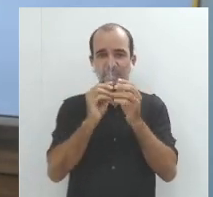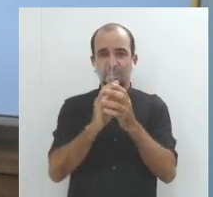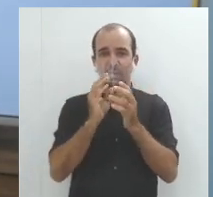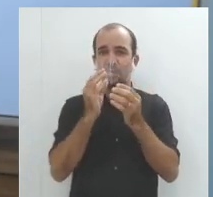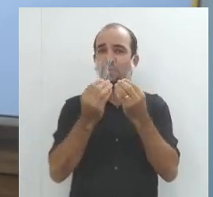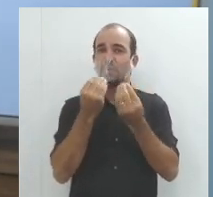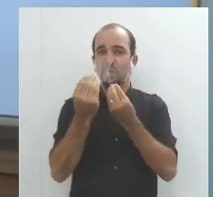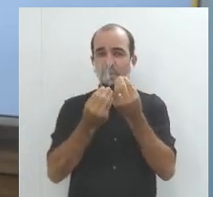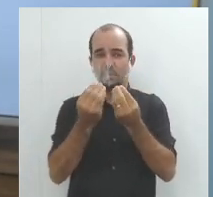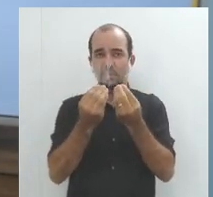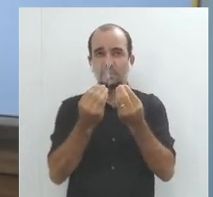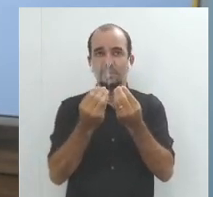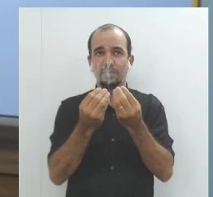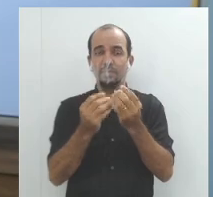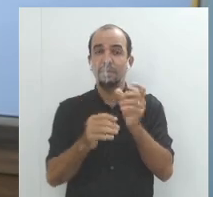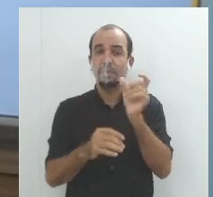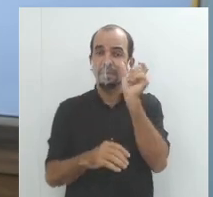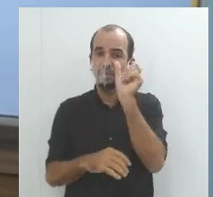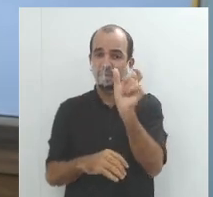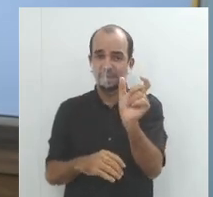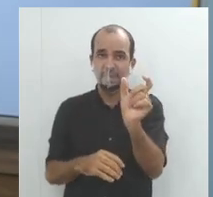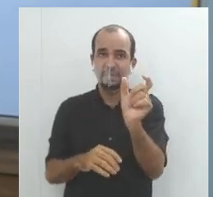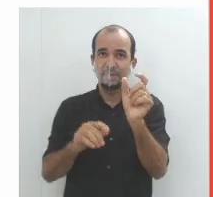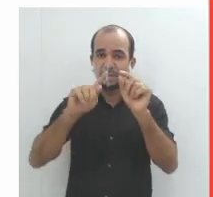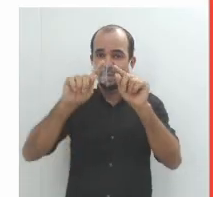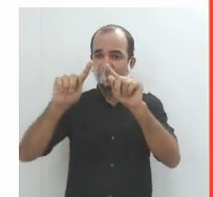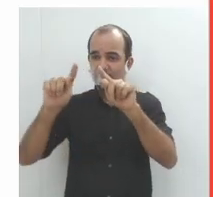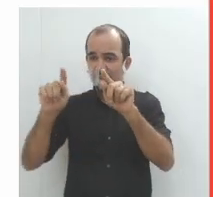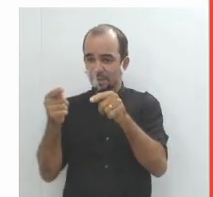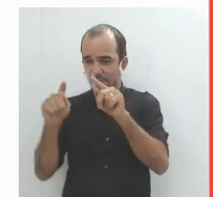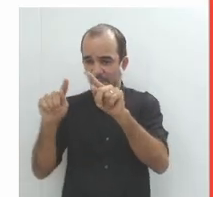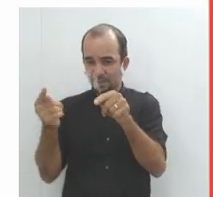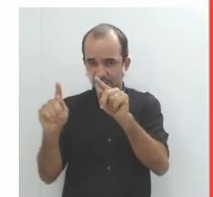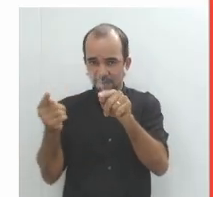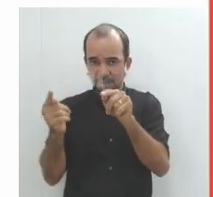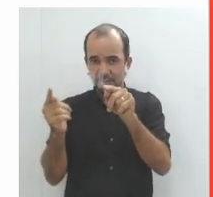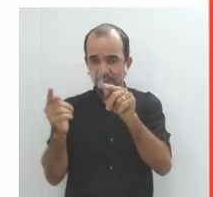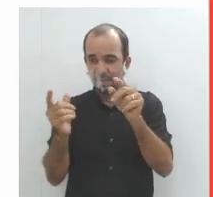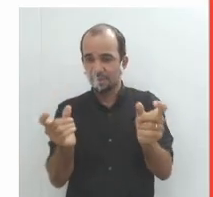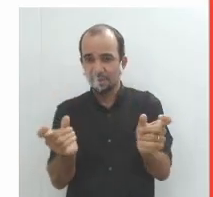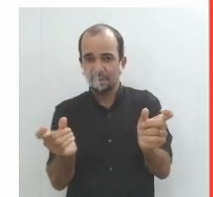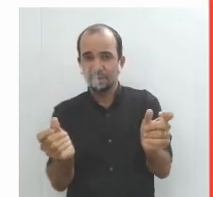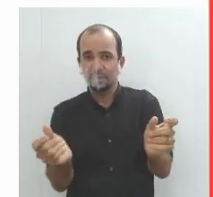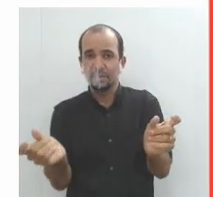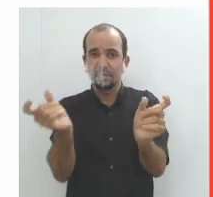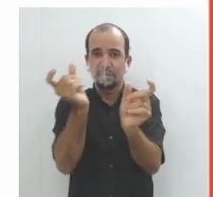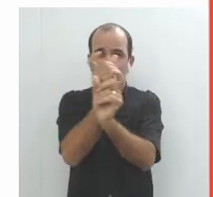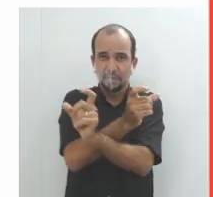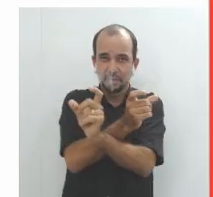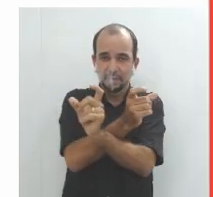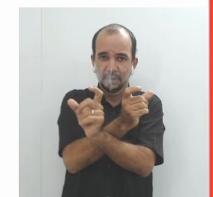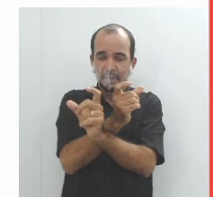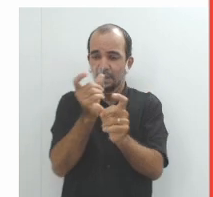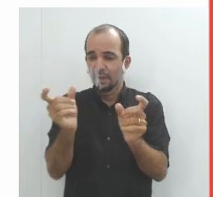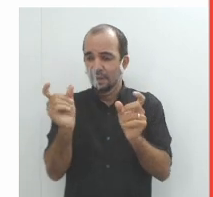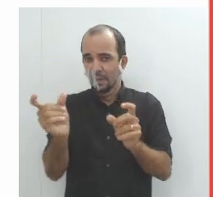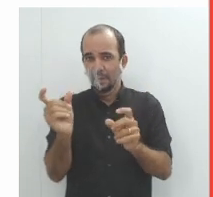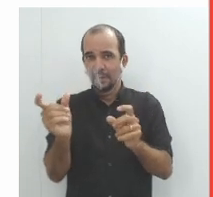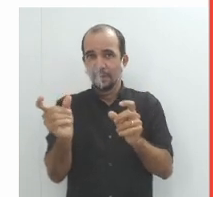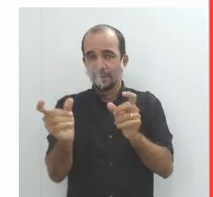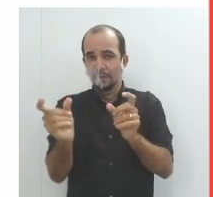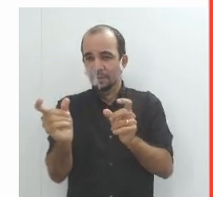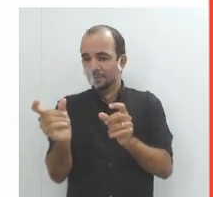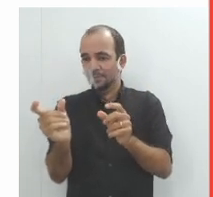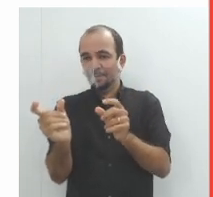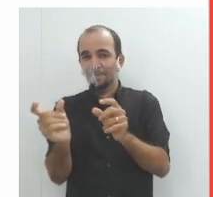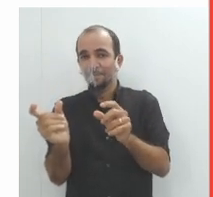a palavra que está entre parênteses por outra equivalente, de mesmo sentido, tá bom?